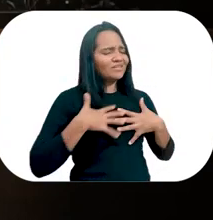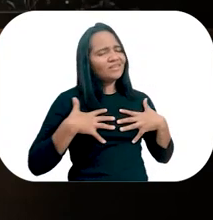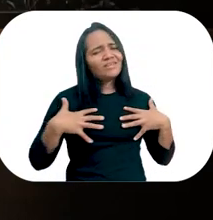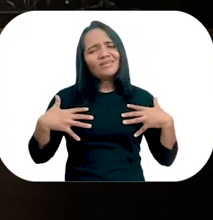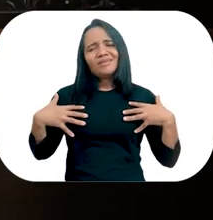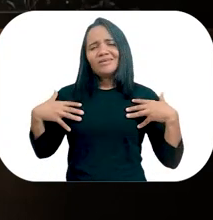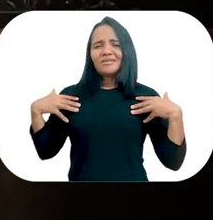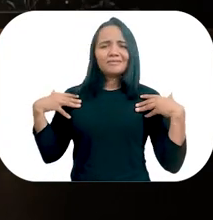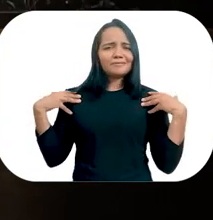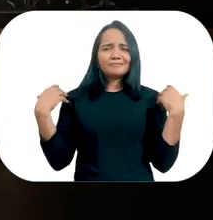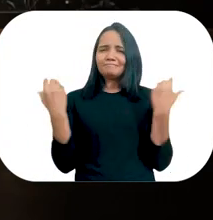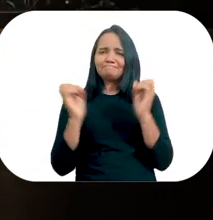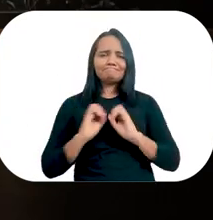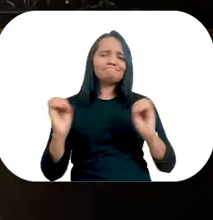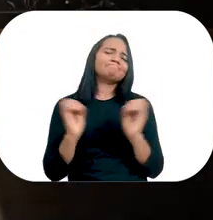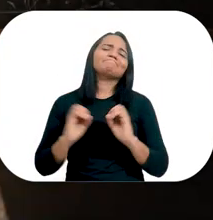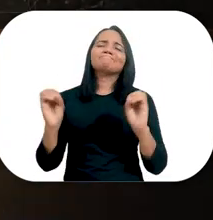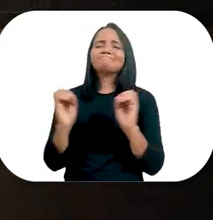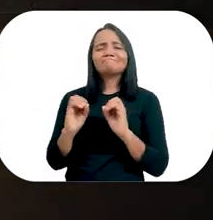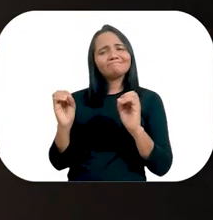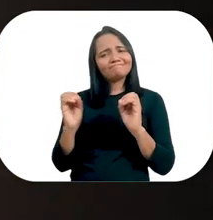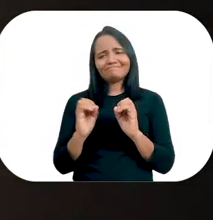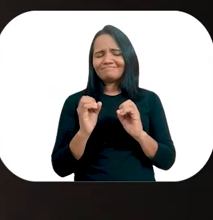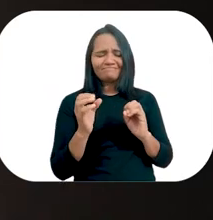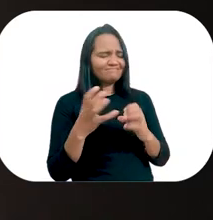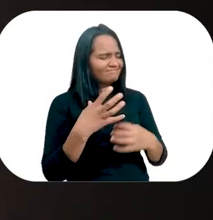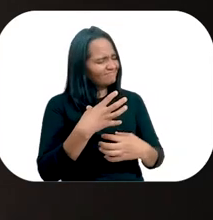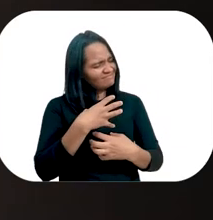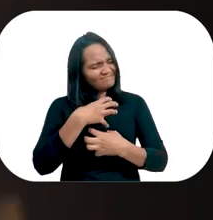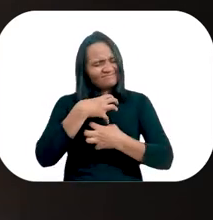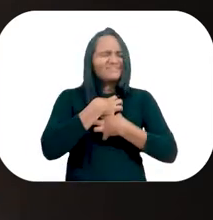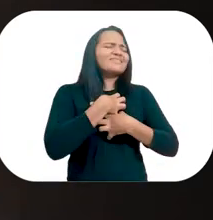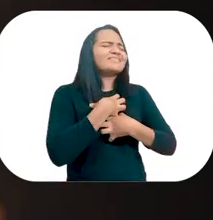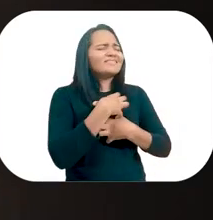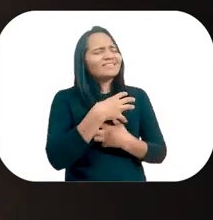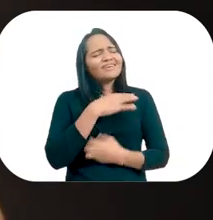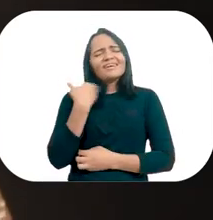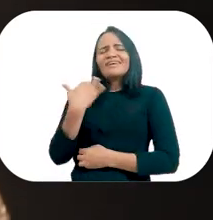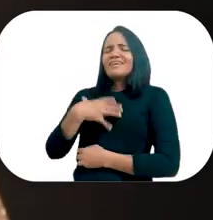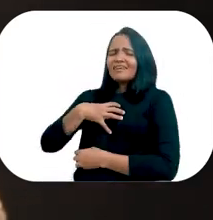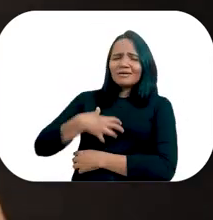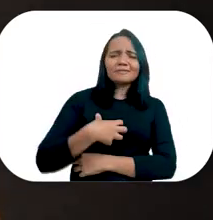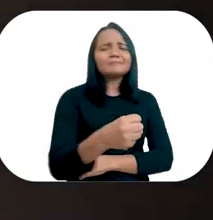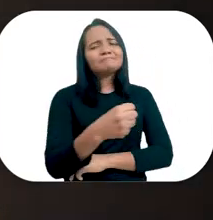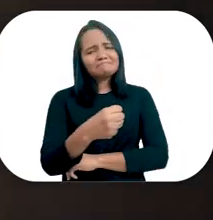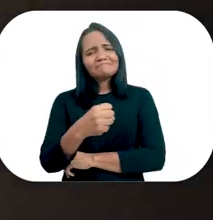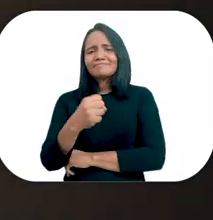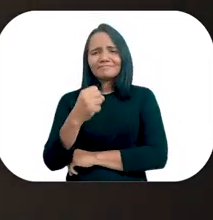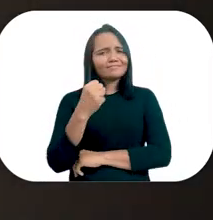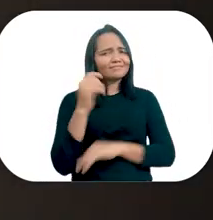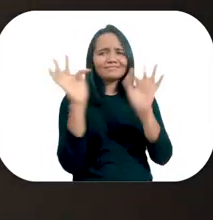honra. Sem a sua honra, se morre, se mata. Não dá pra